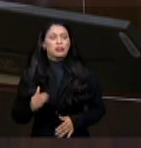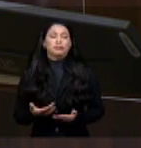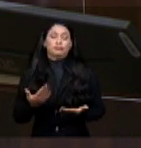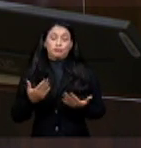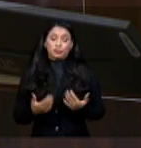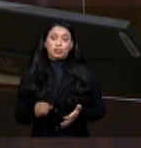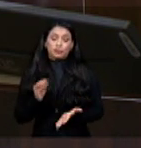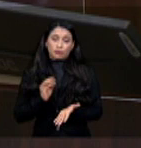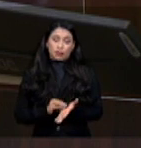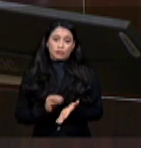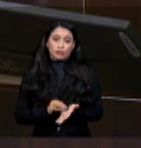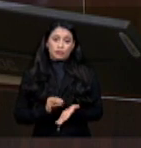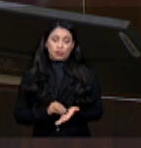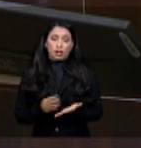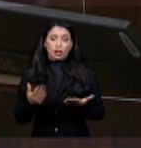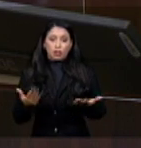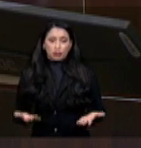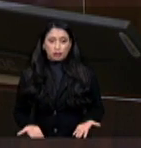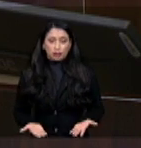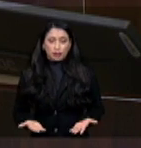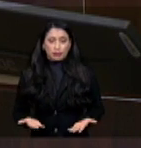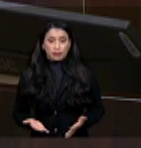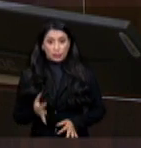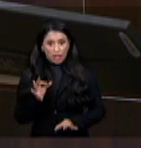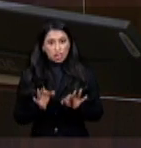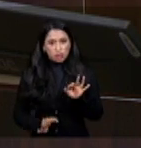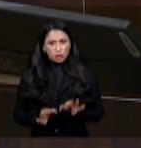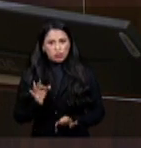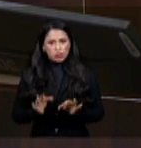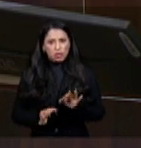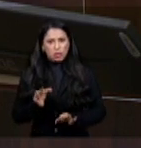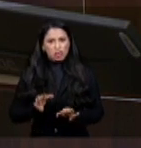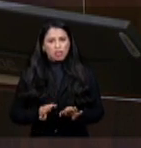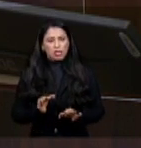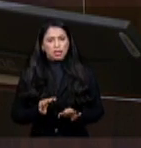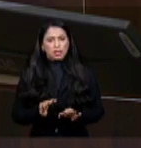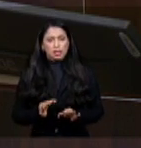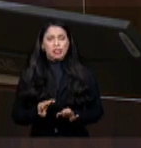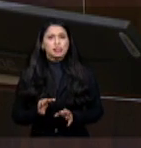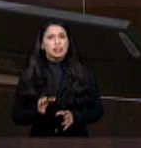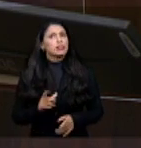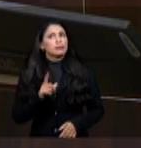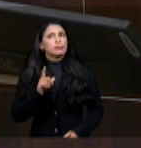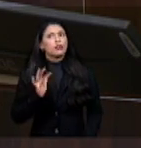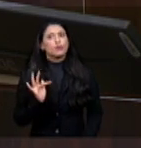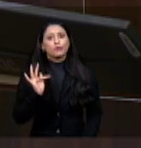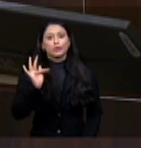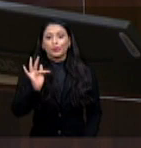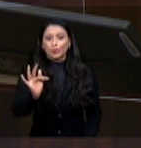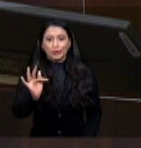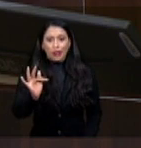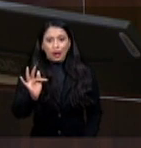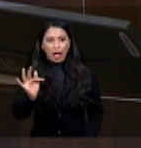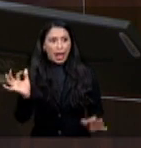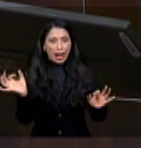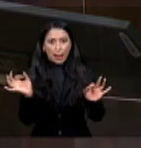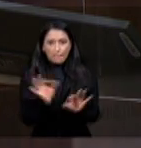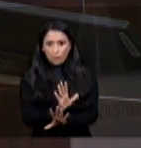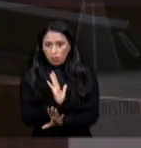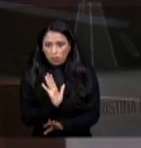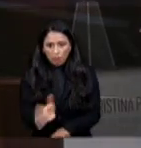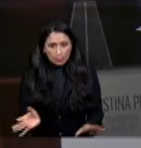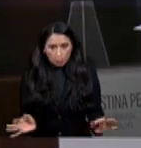voltando a visão de deve dar a a justiça sempre é algo por vir nunca está completa nunca Está